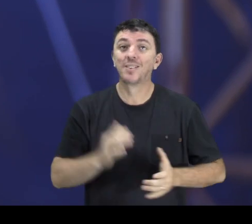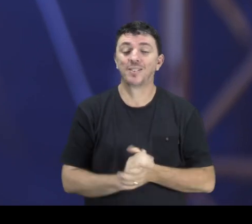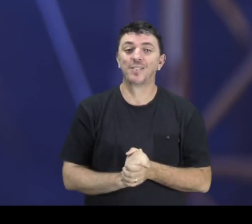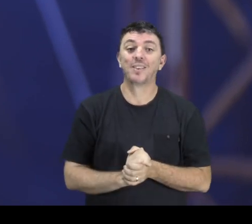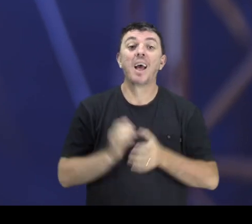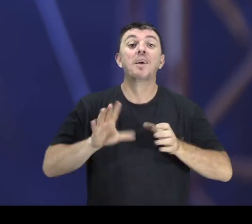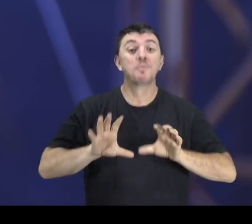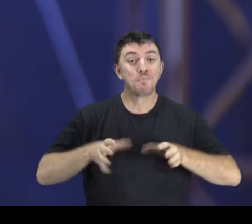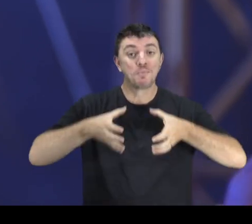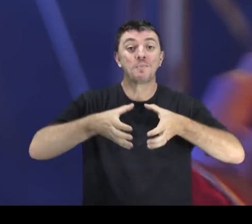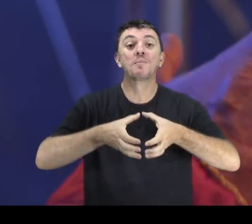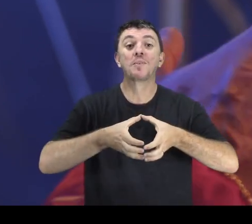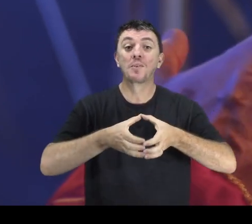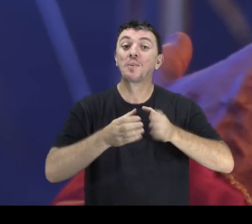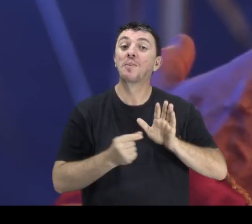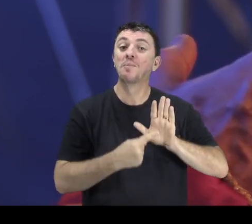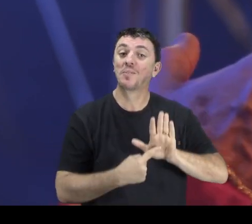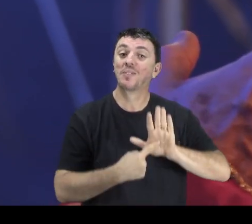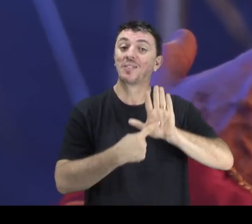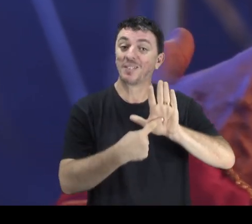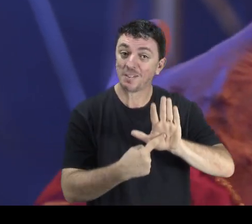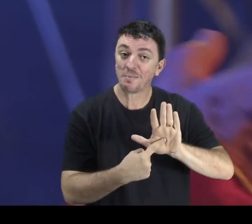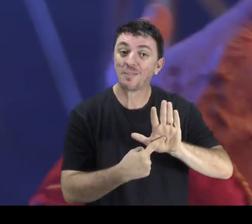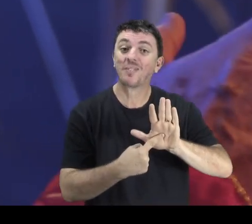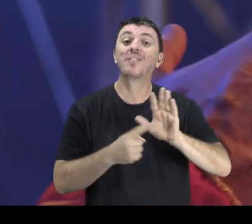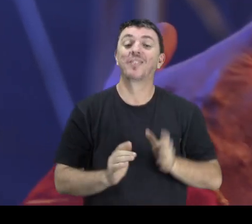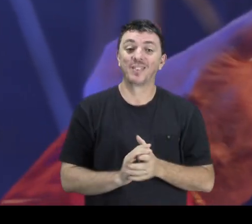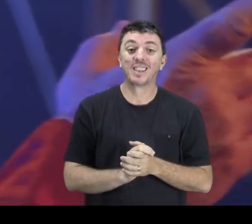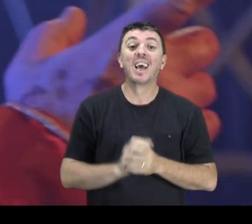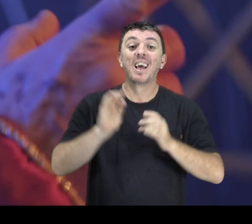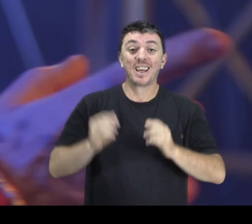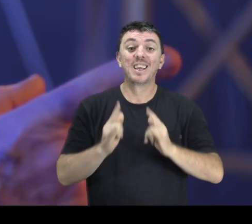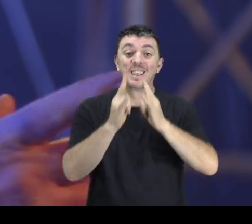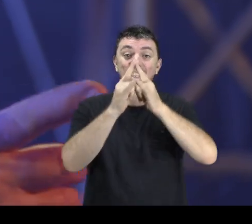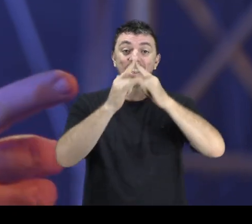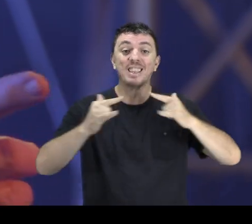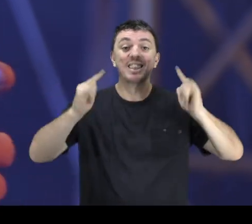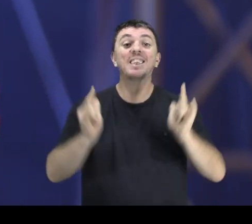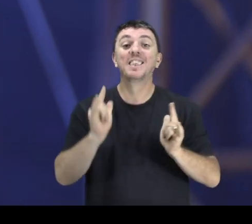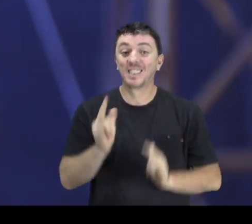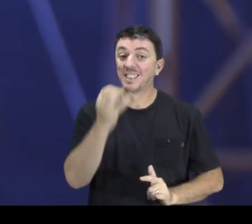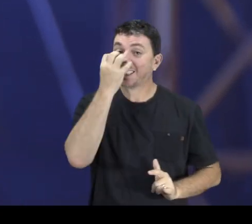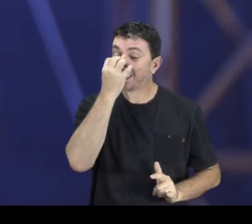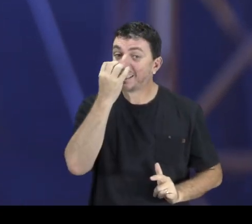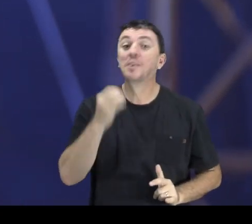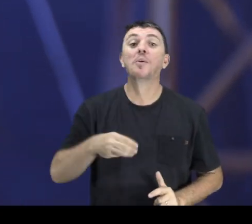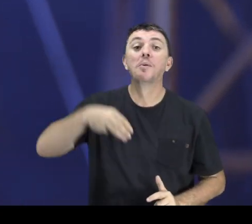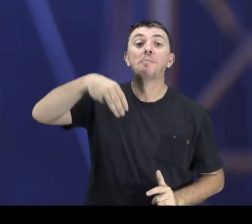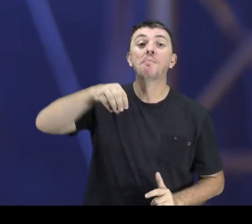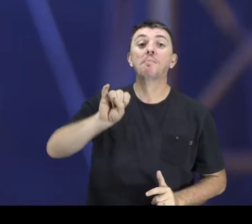Mínimo, o espetáculo Simba, o navegante, que vai